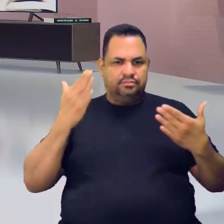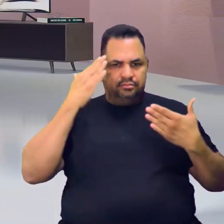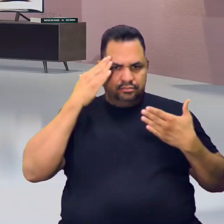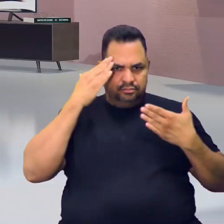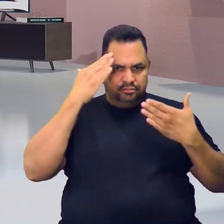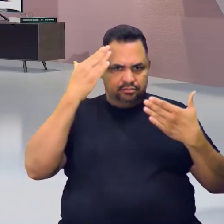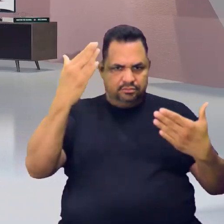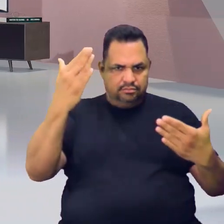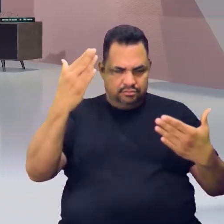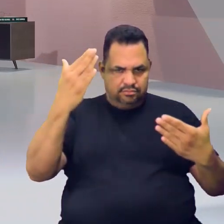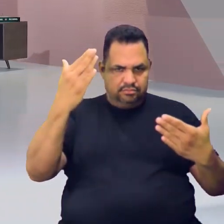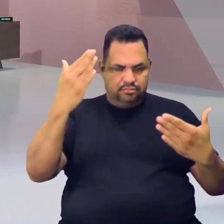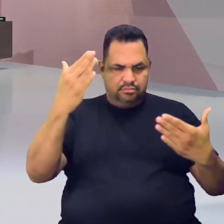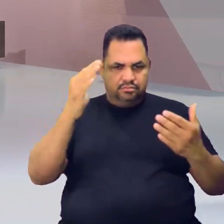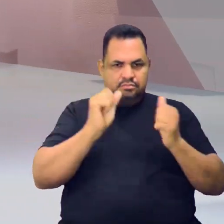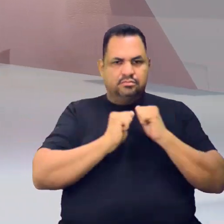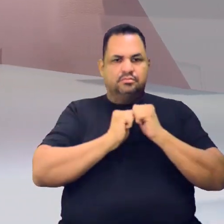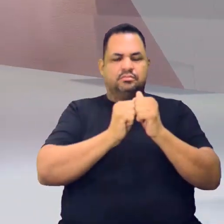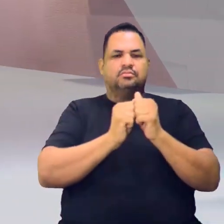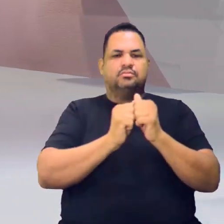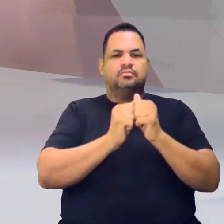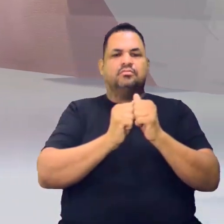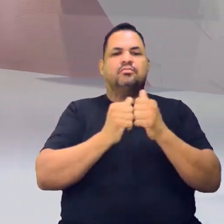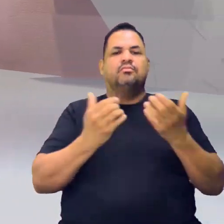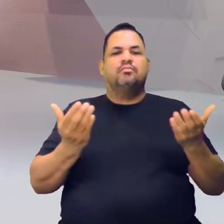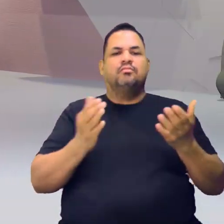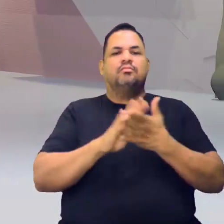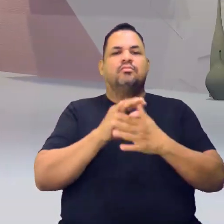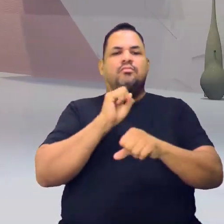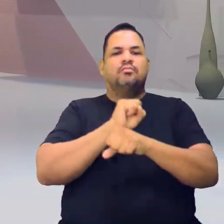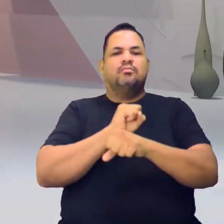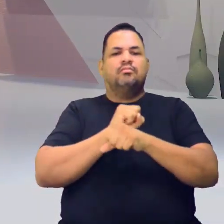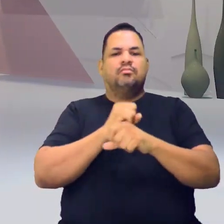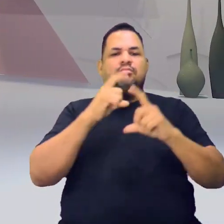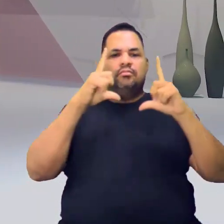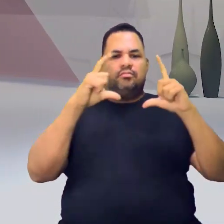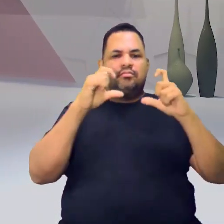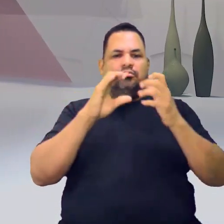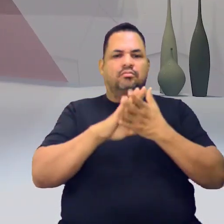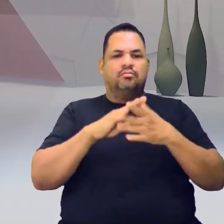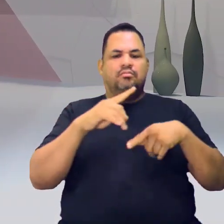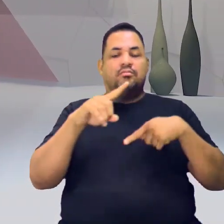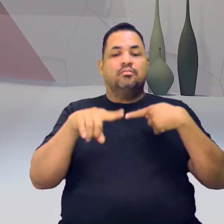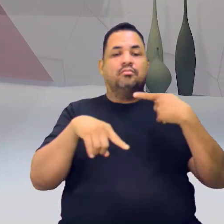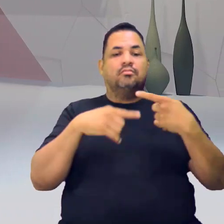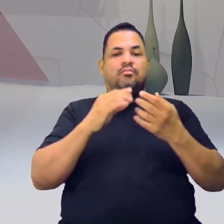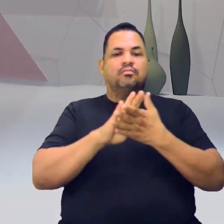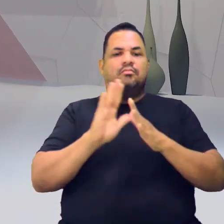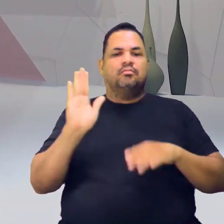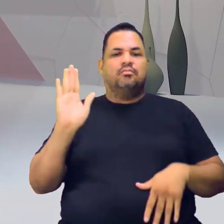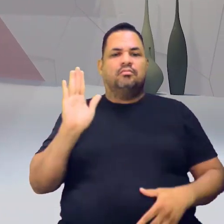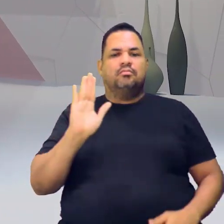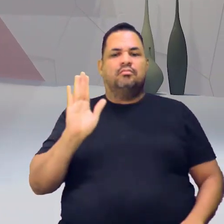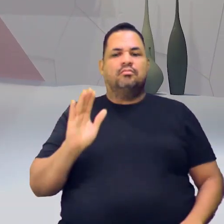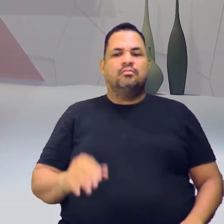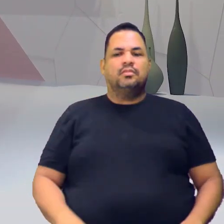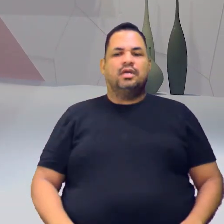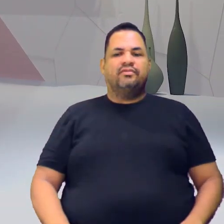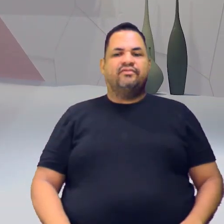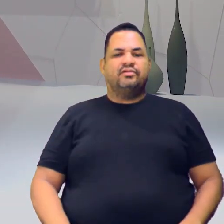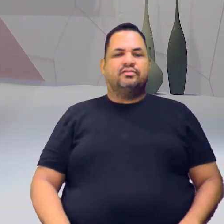muito obrigada pela companhia de vocês. Aguardo foto, professores, e até a próxima.